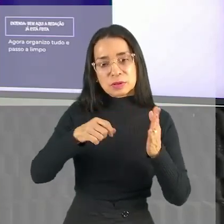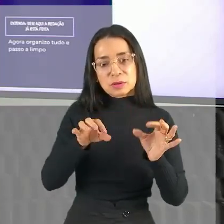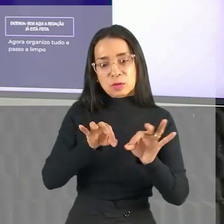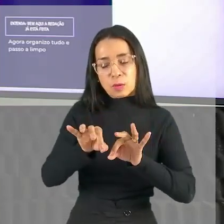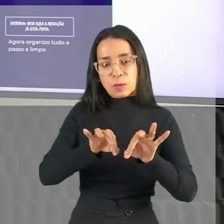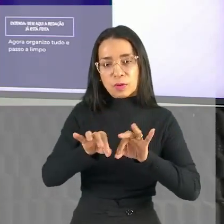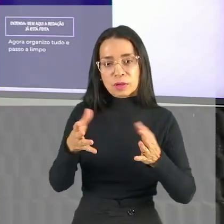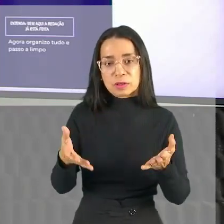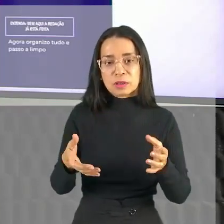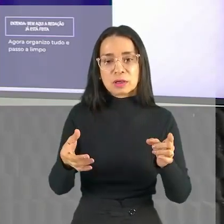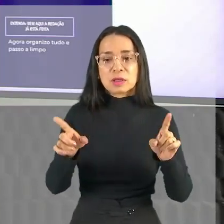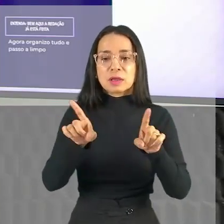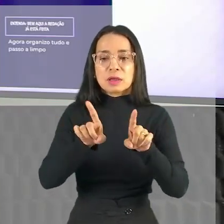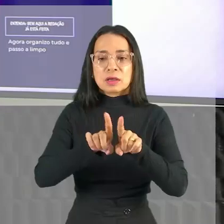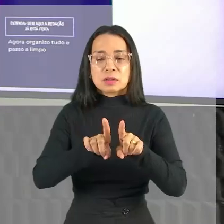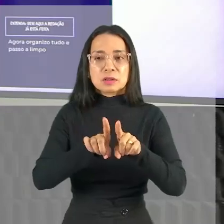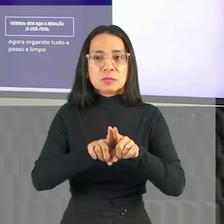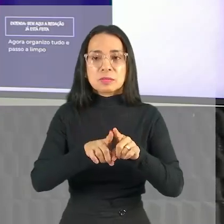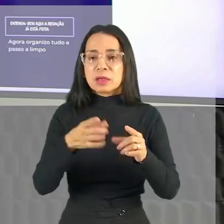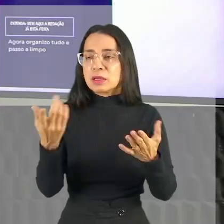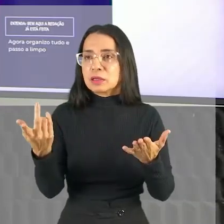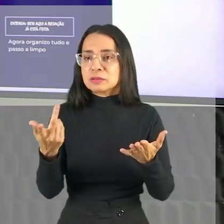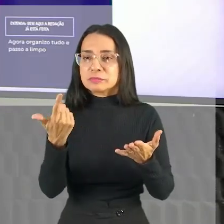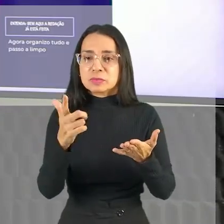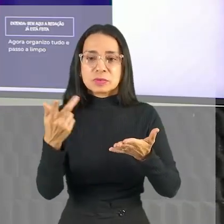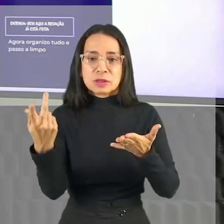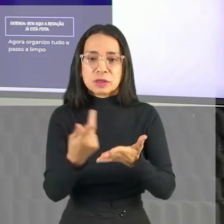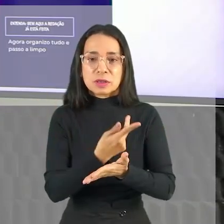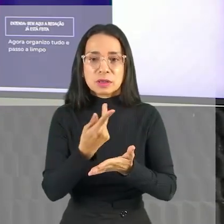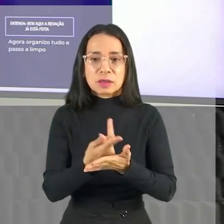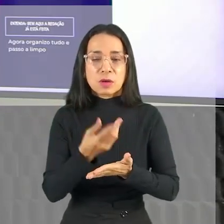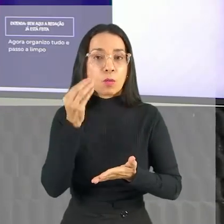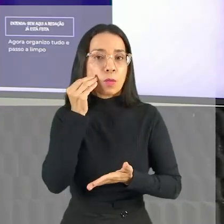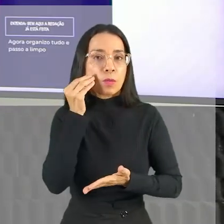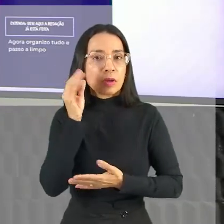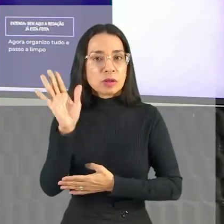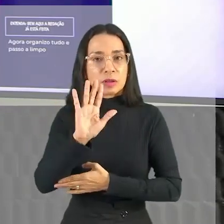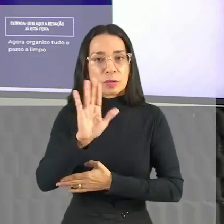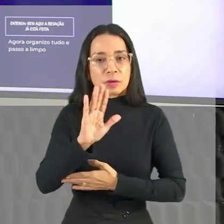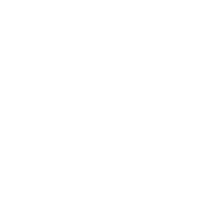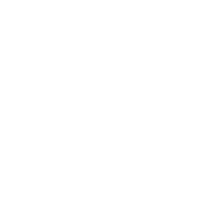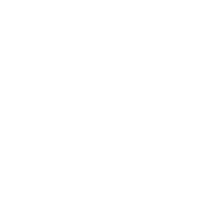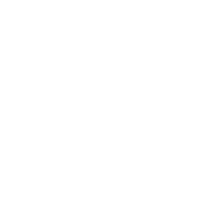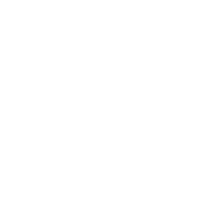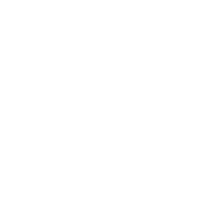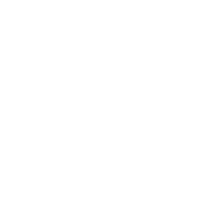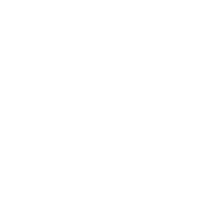organizada e sem cometer tantos erros. Um beijo e até a próxima!